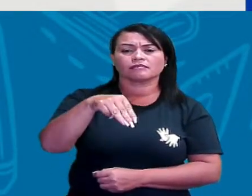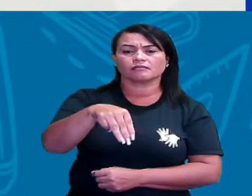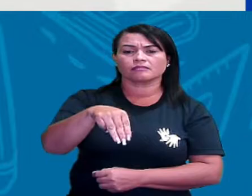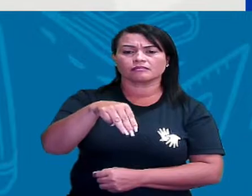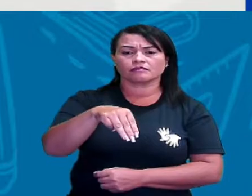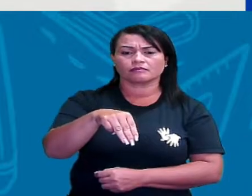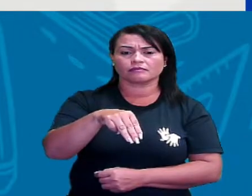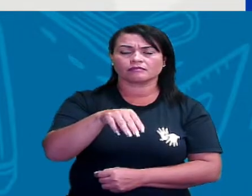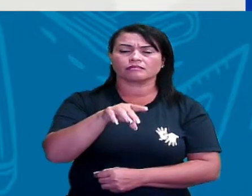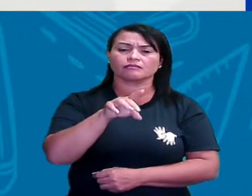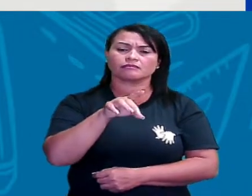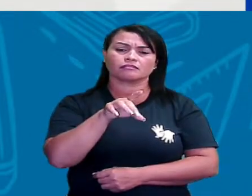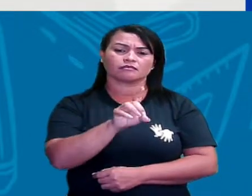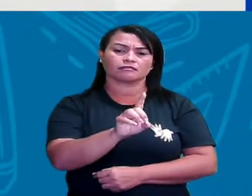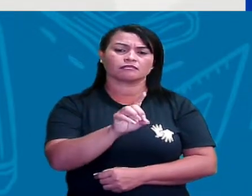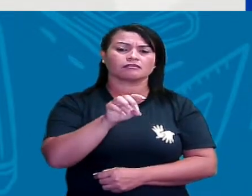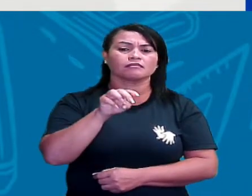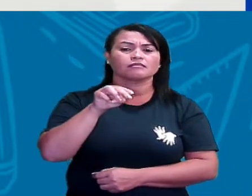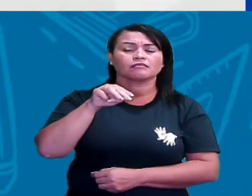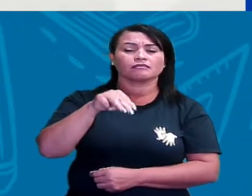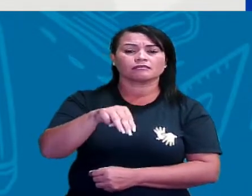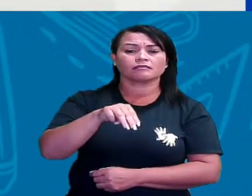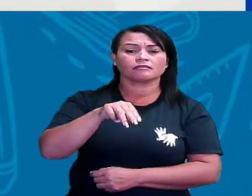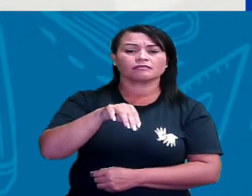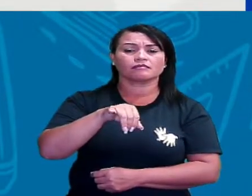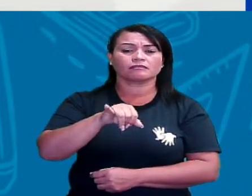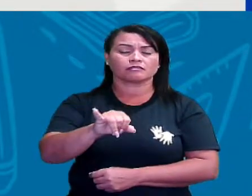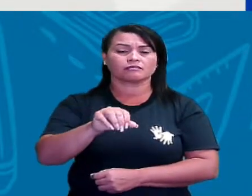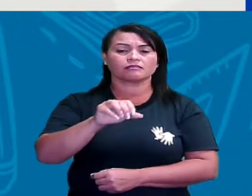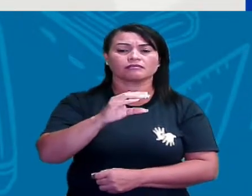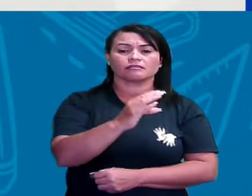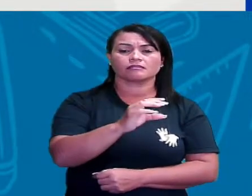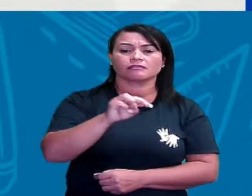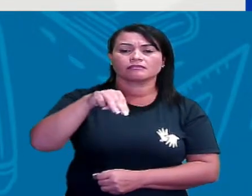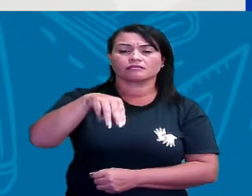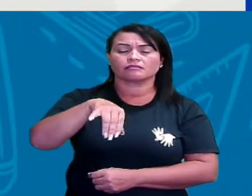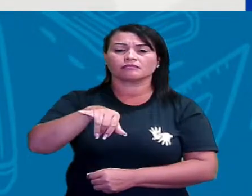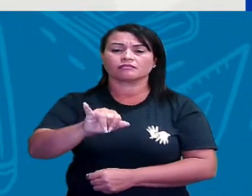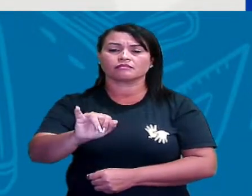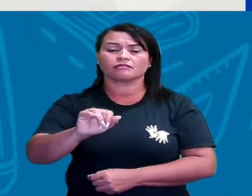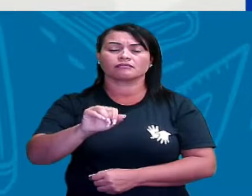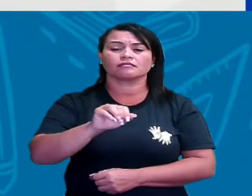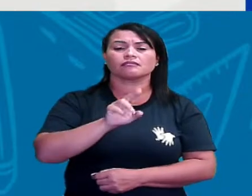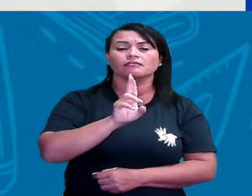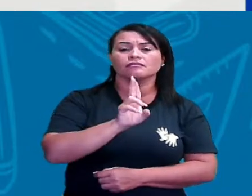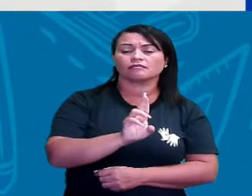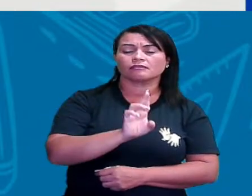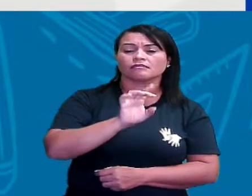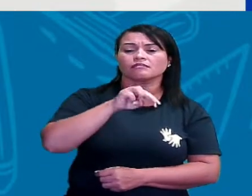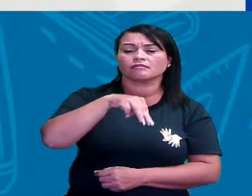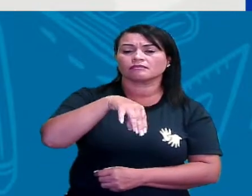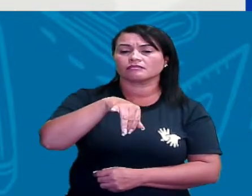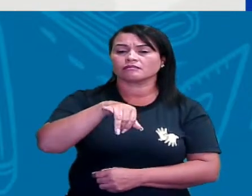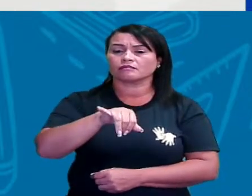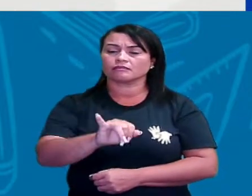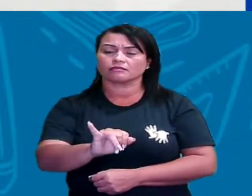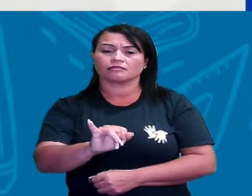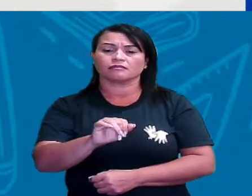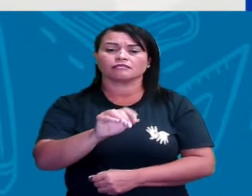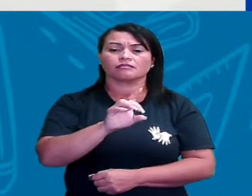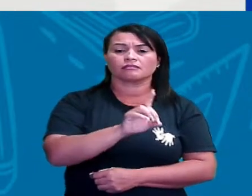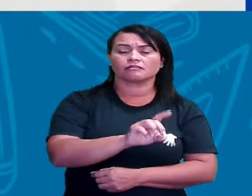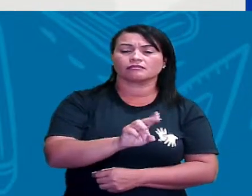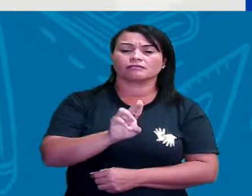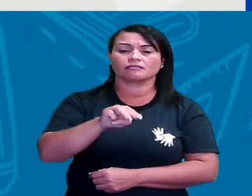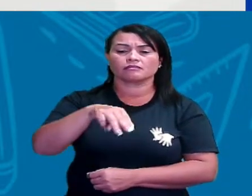milhão, dezenas de milhão, centenas de milhão, unidades de bilhão, dezenas de